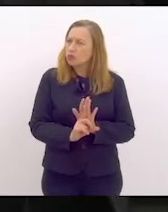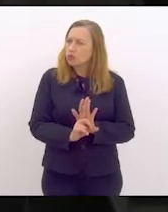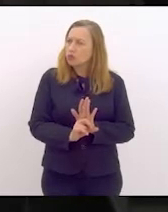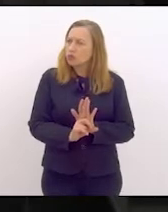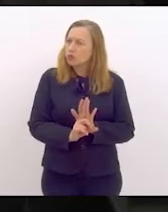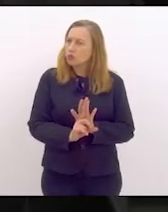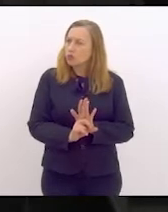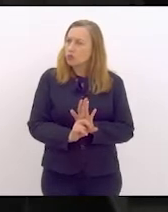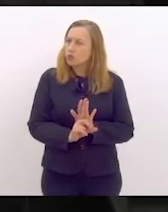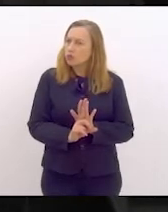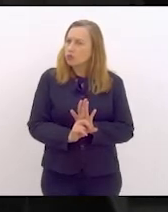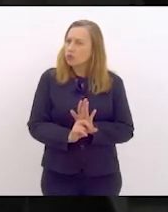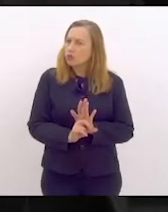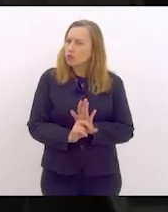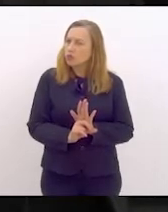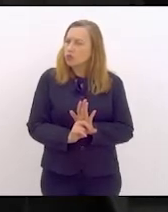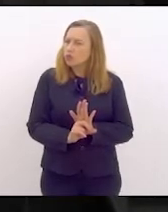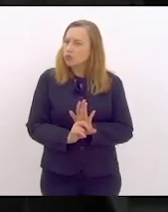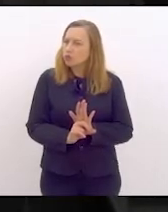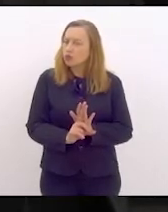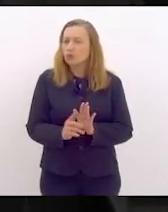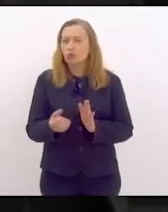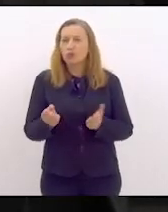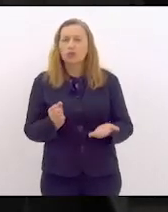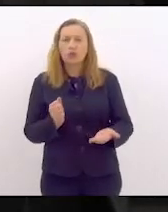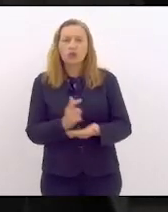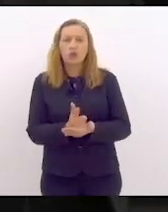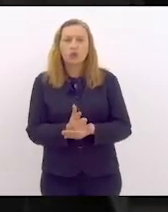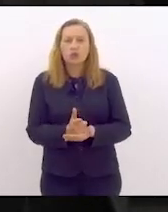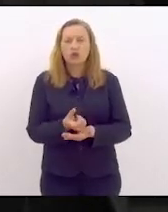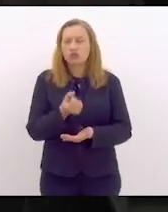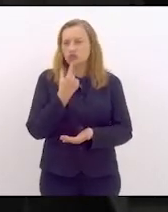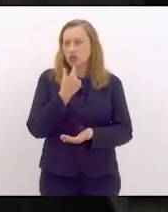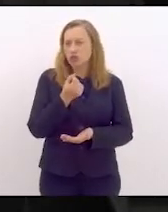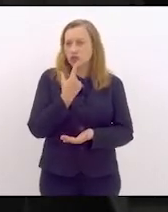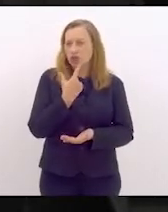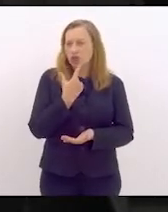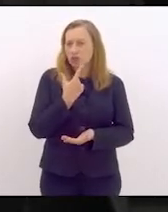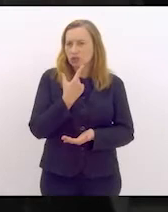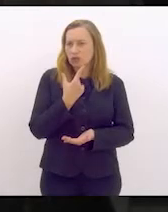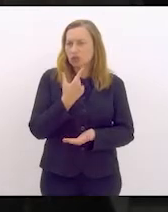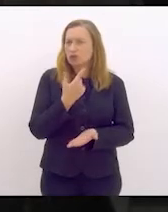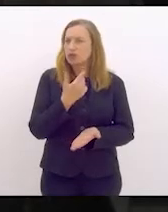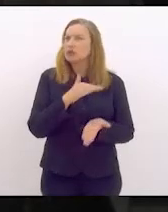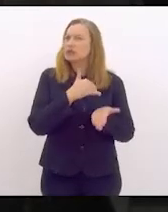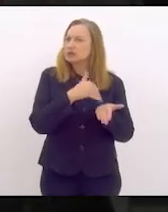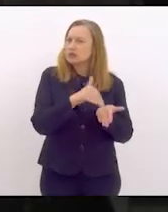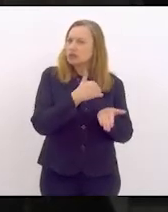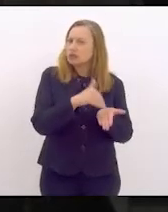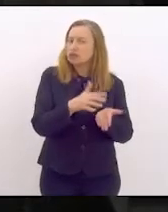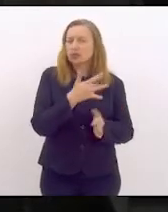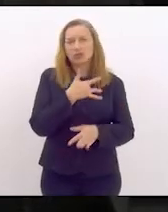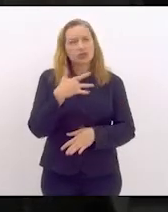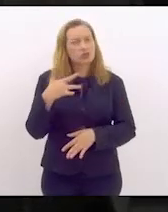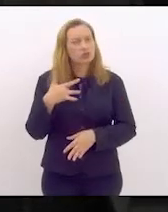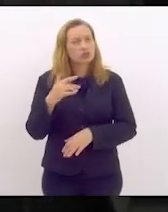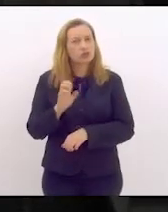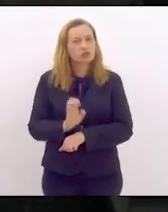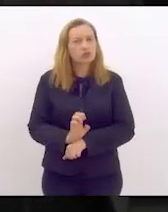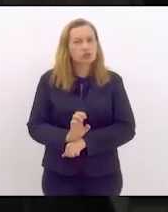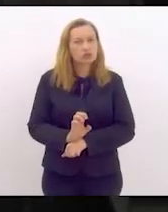tocante à compra de medicamentos, que a Secretaria de Saúde do